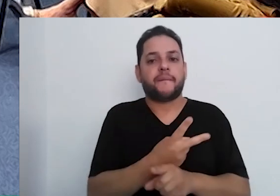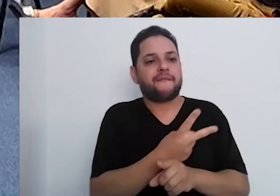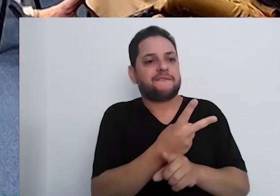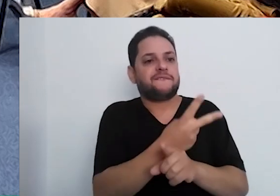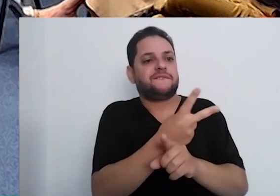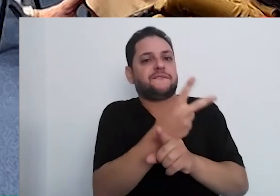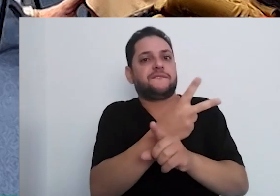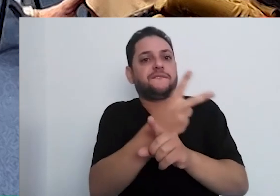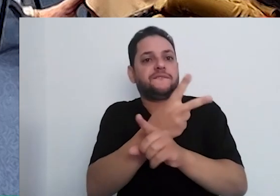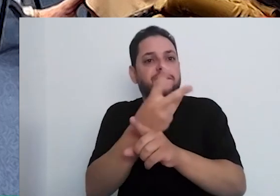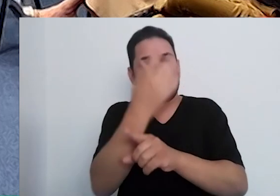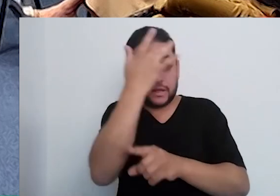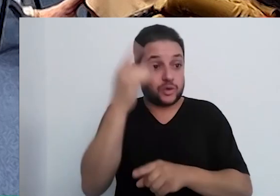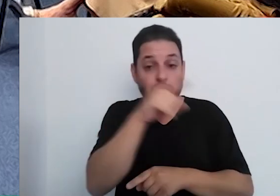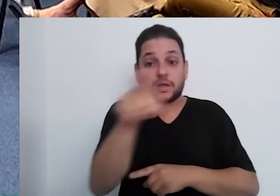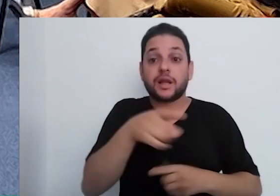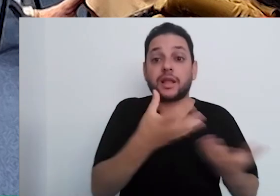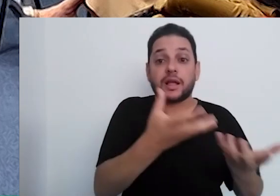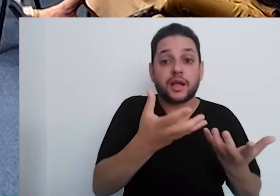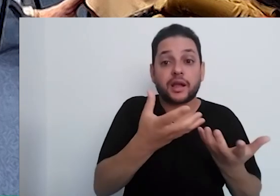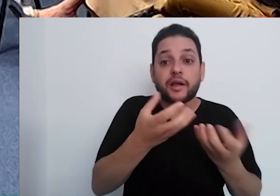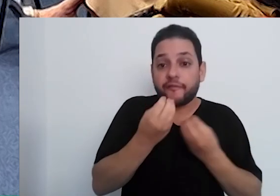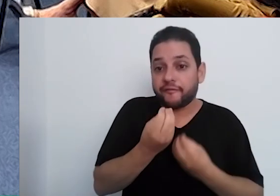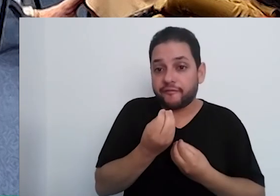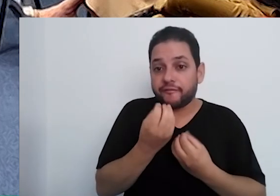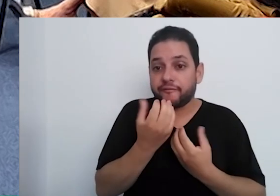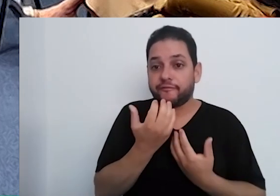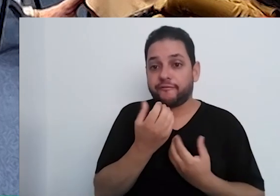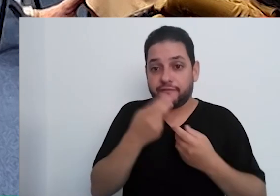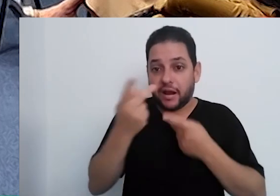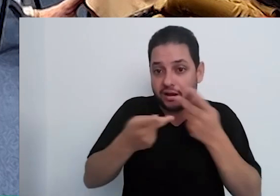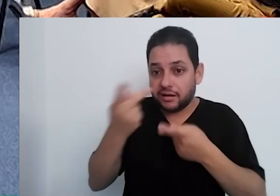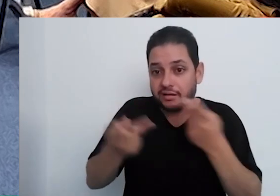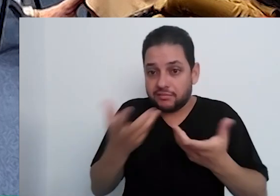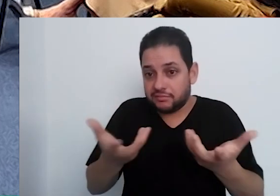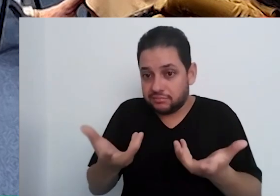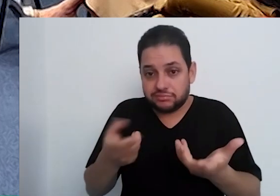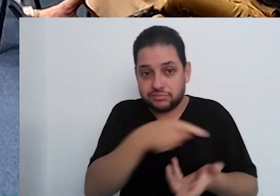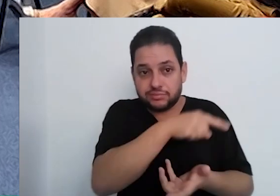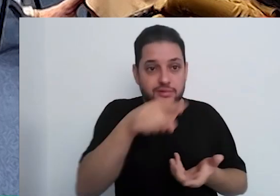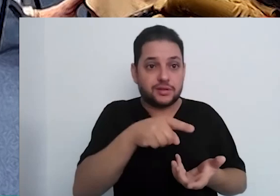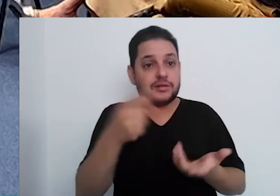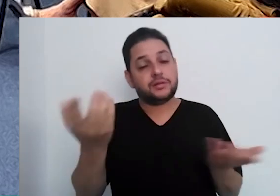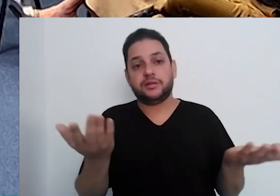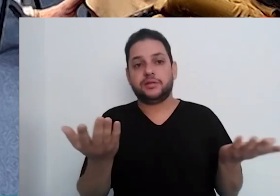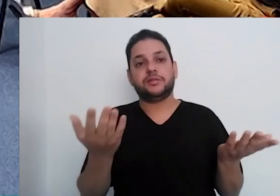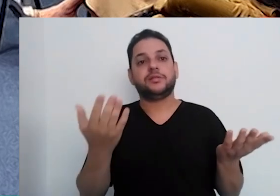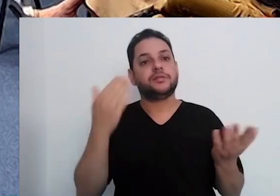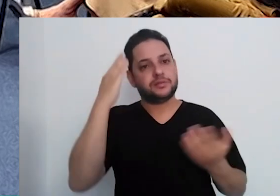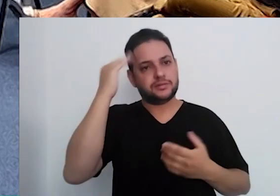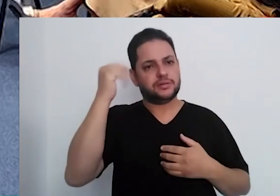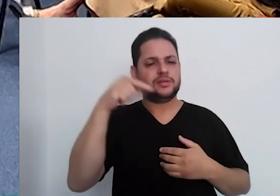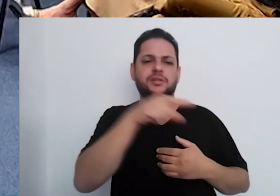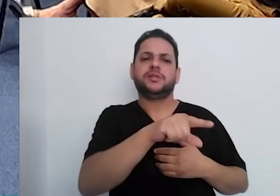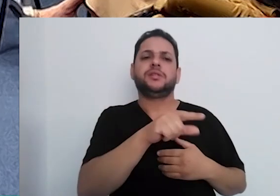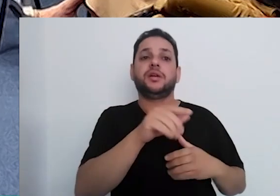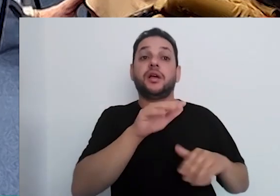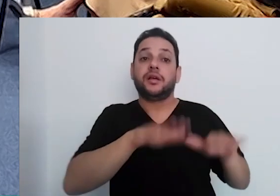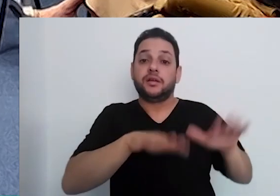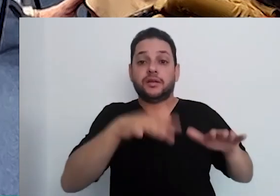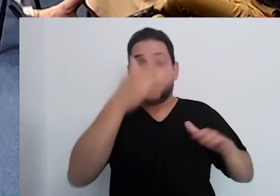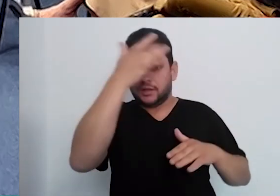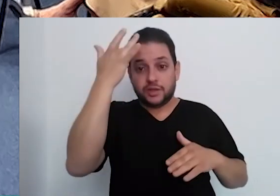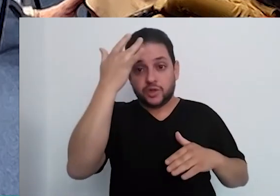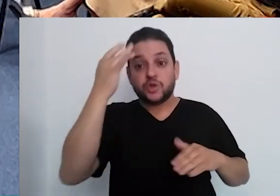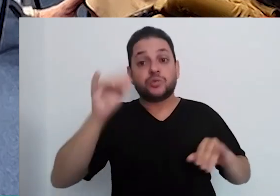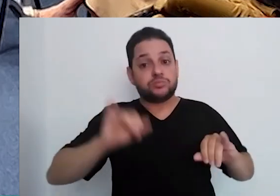pessoas que queiram falar porque obviamente por motivos totalmente compreensíveis as pessoas que passam por esse tipo